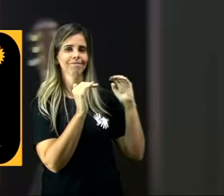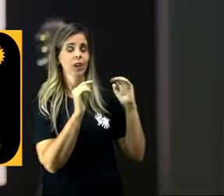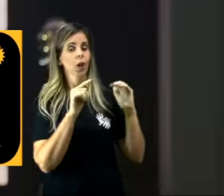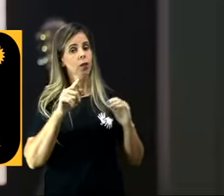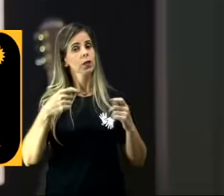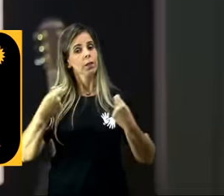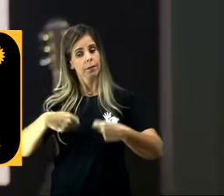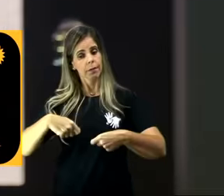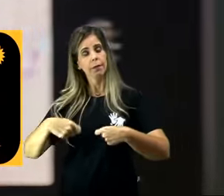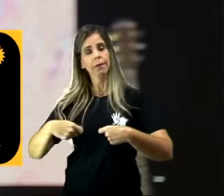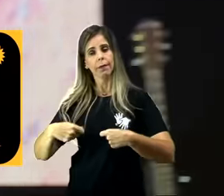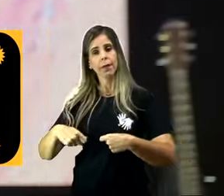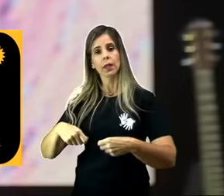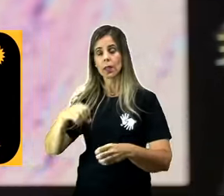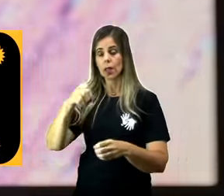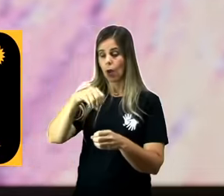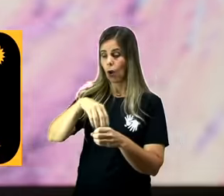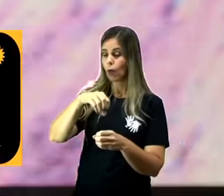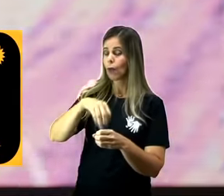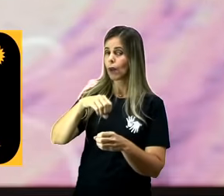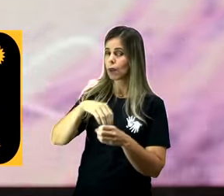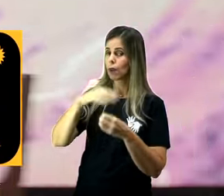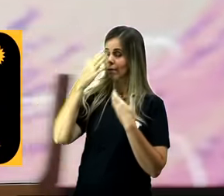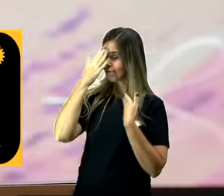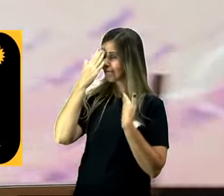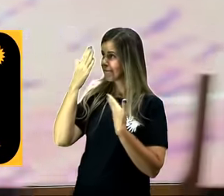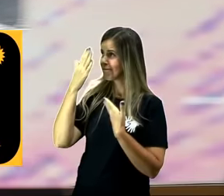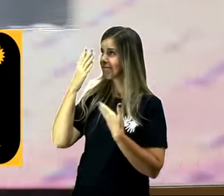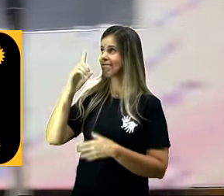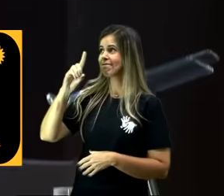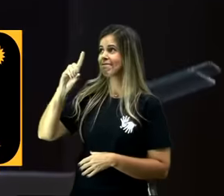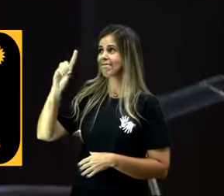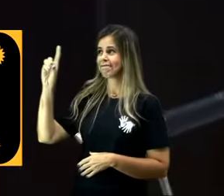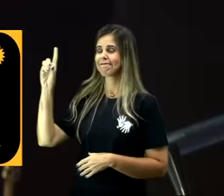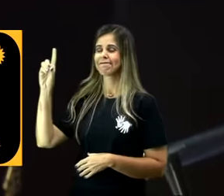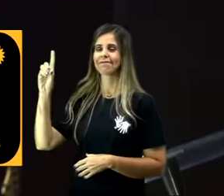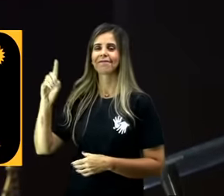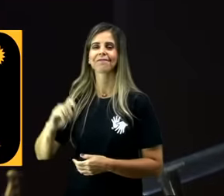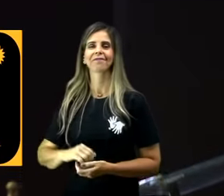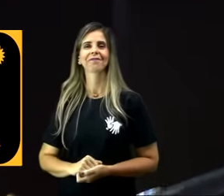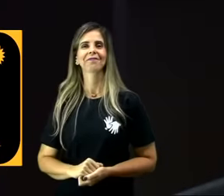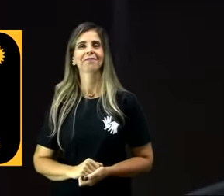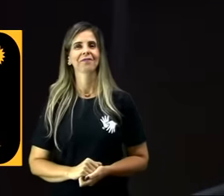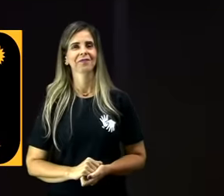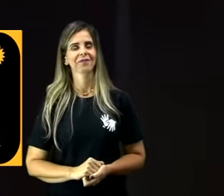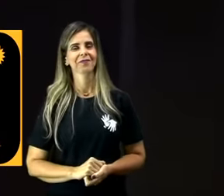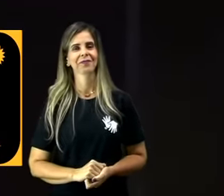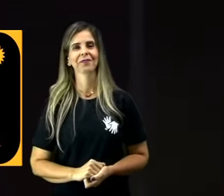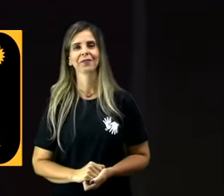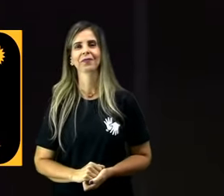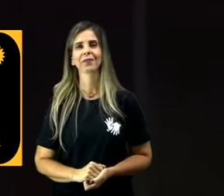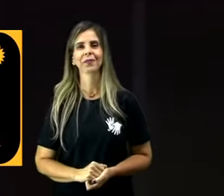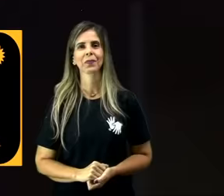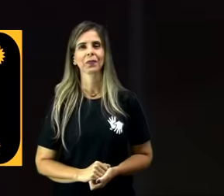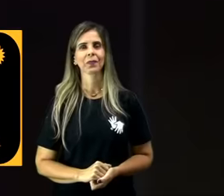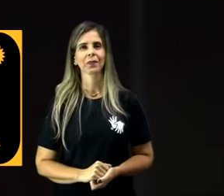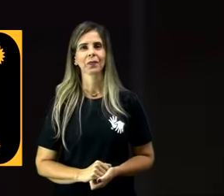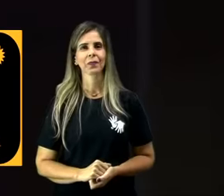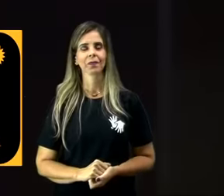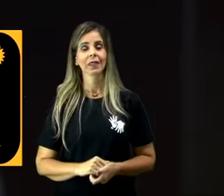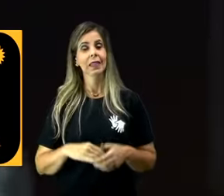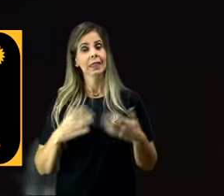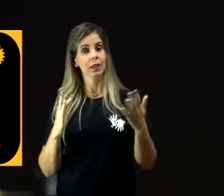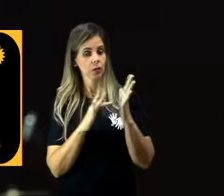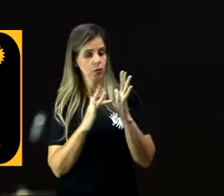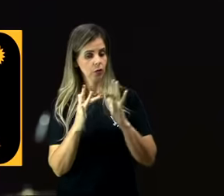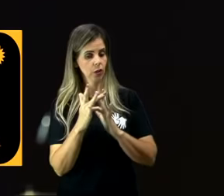deveria ofertar no altar, me agradecer por essa palavra agora, mas tudo bem. Um dia você paga um jantar para mim. Então está aqui, ó, Jesus está